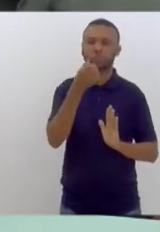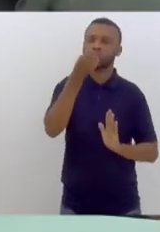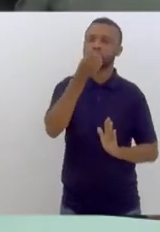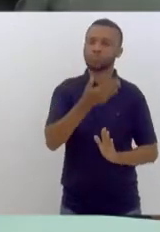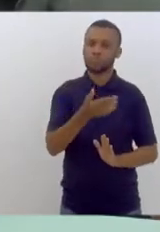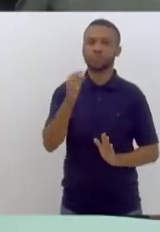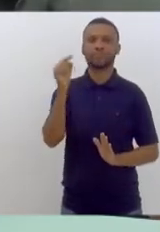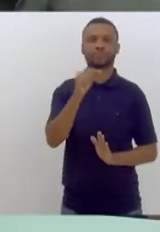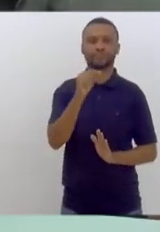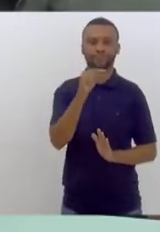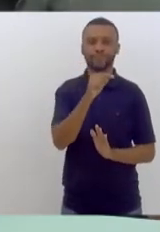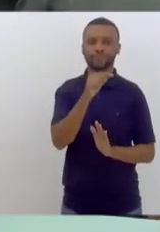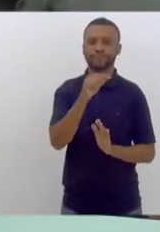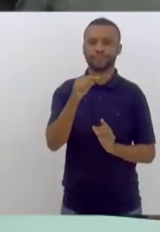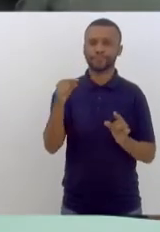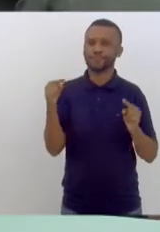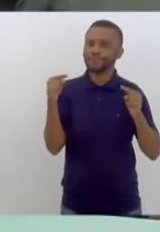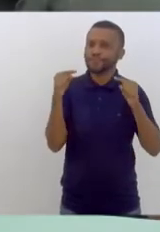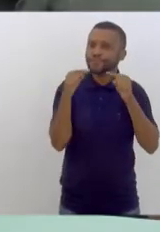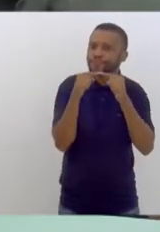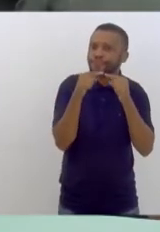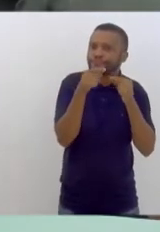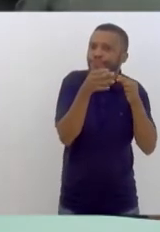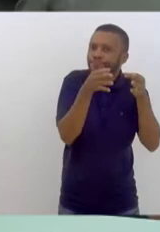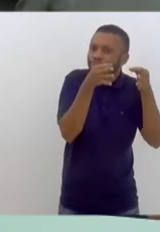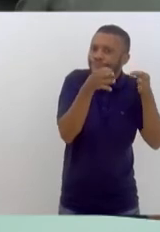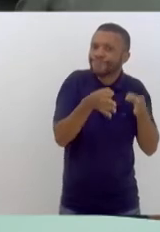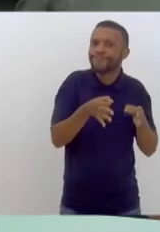ela é bem, assim,